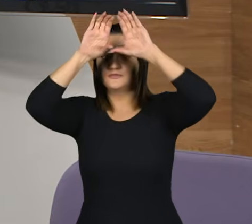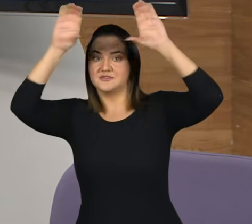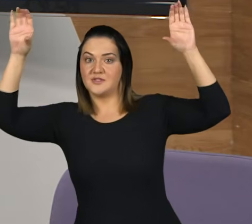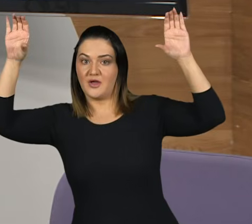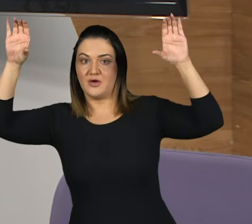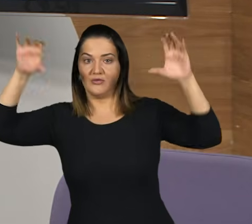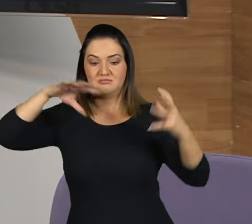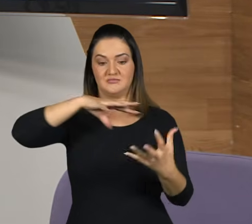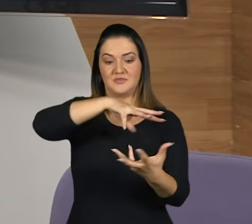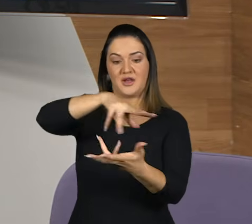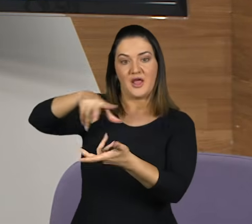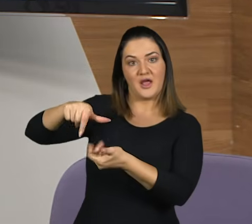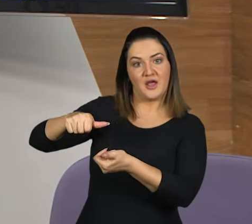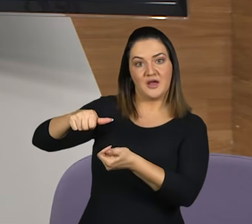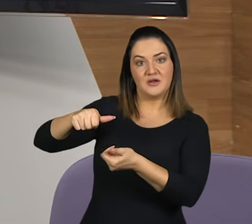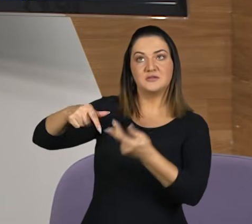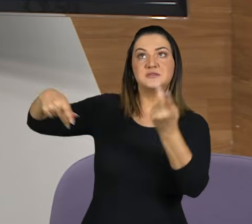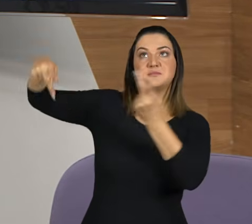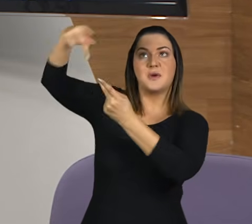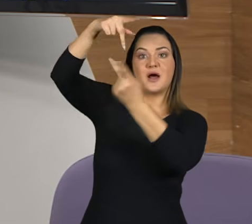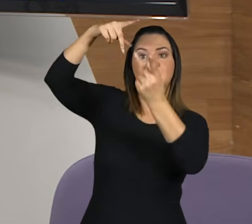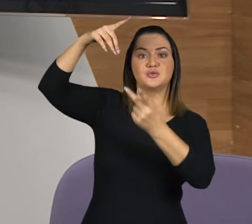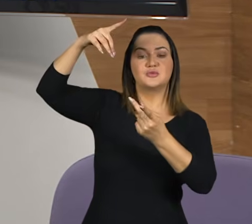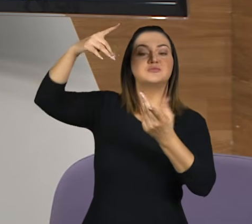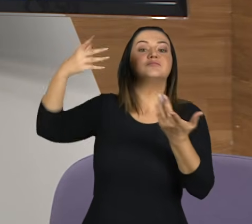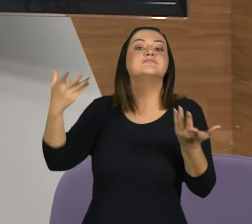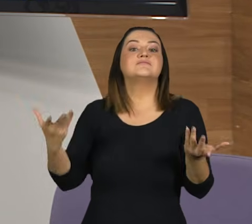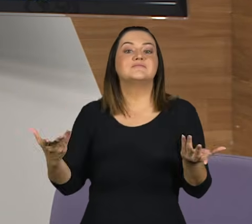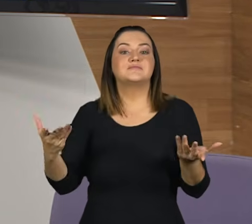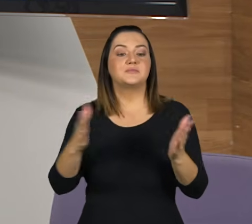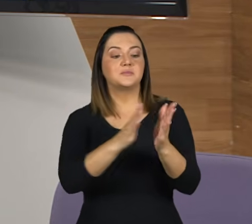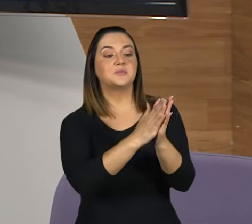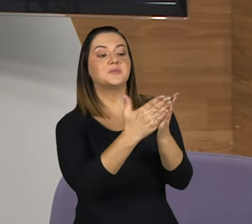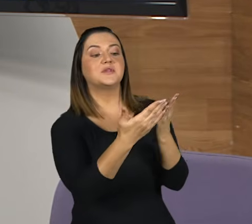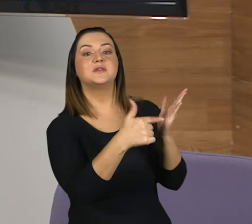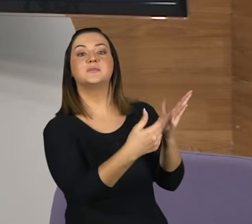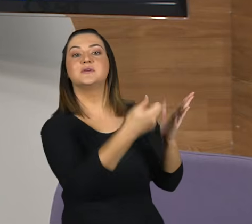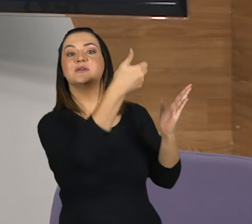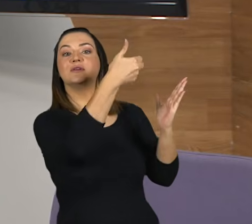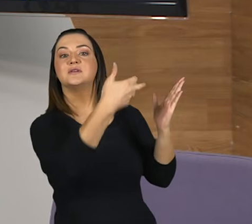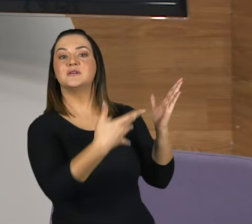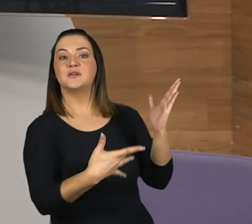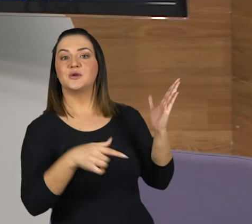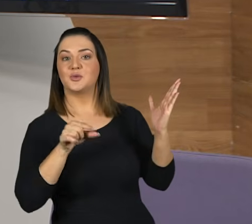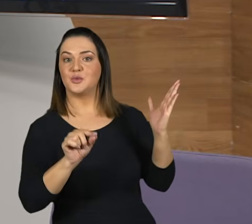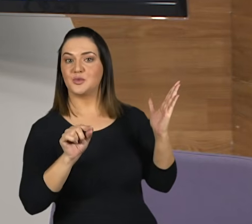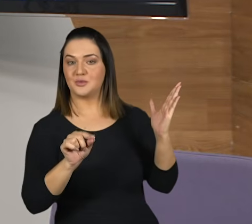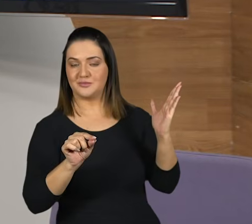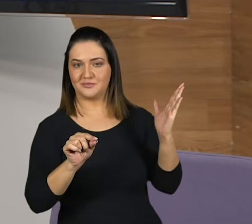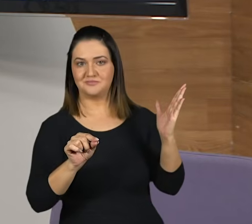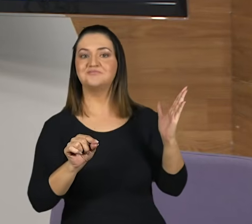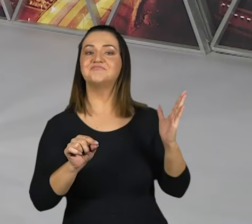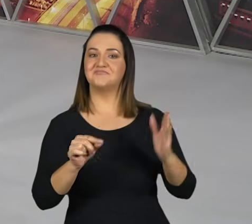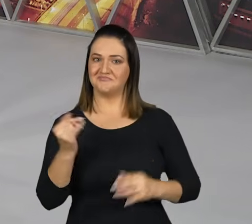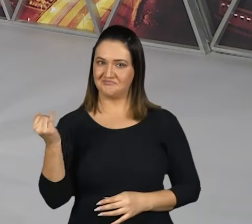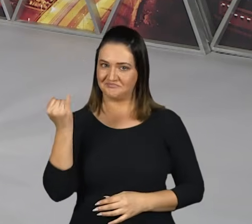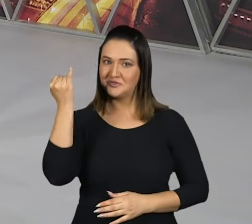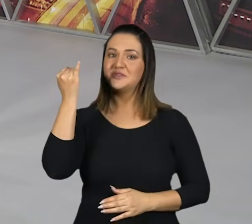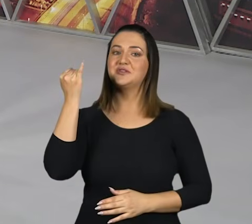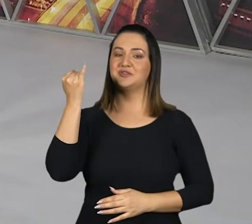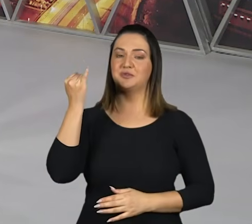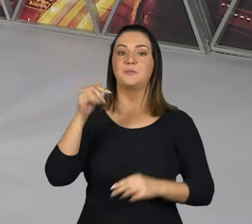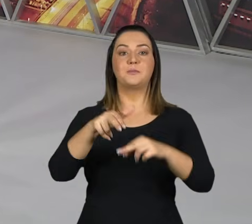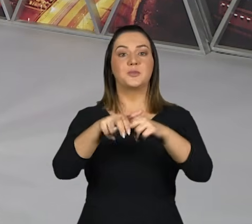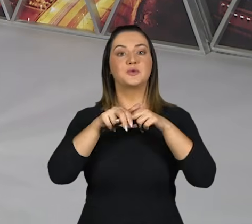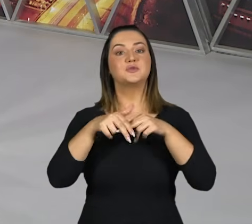Espírito Santo? O que a Bíblia fala sobre ele? São perguntas importantes para o programa de hoje. Eu